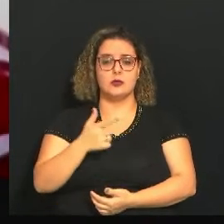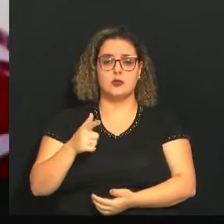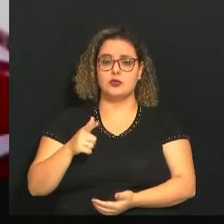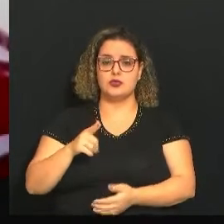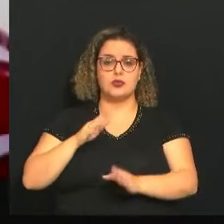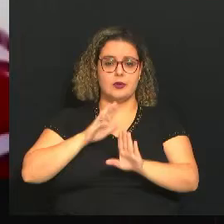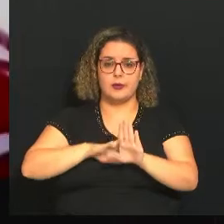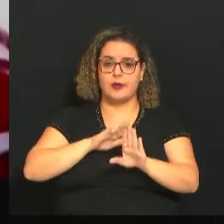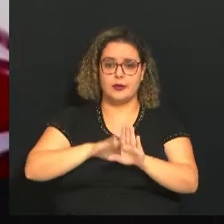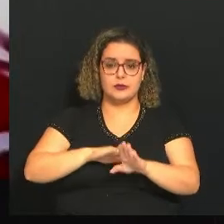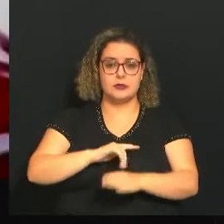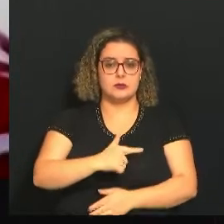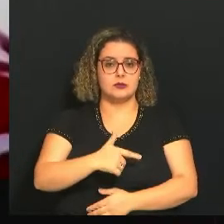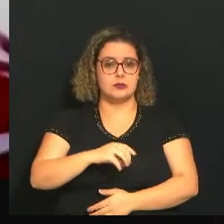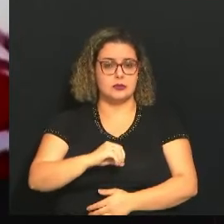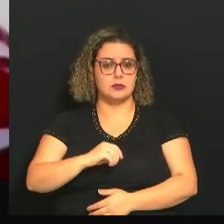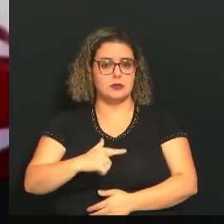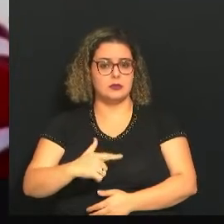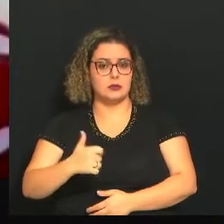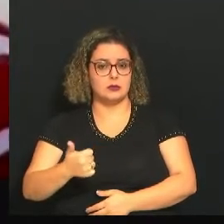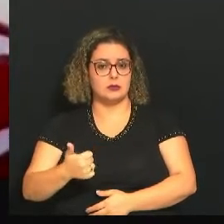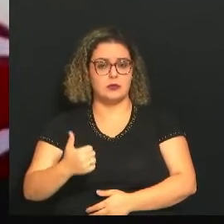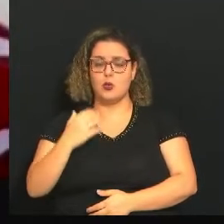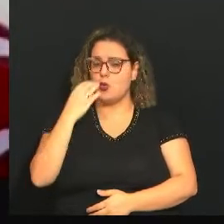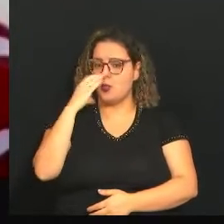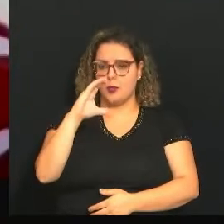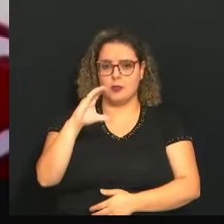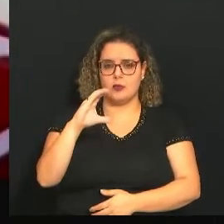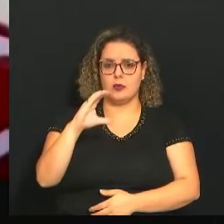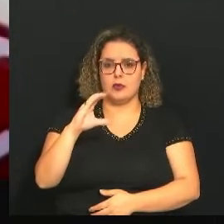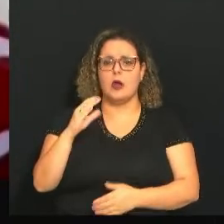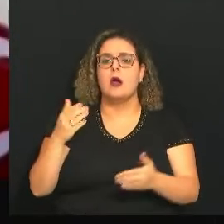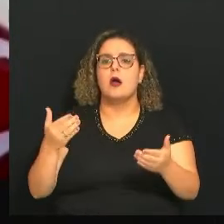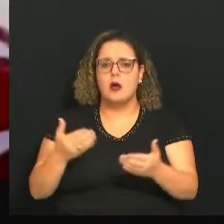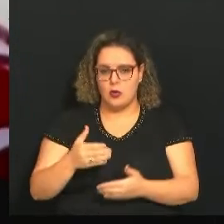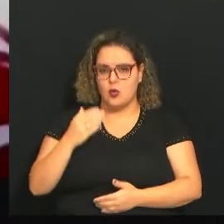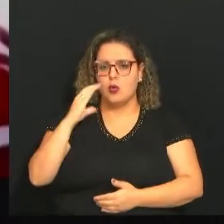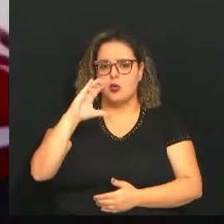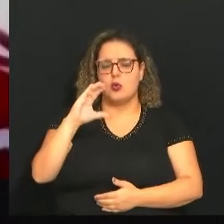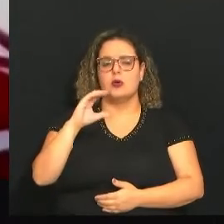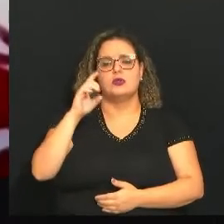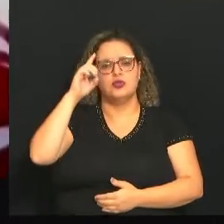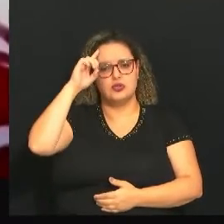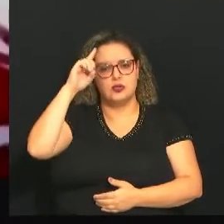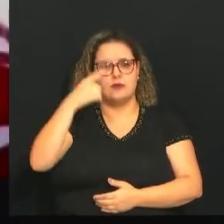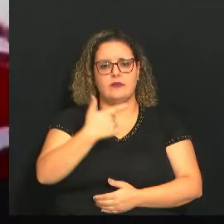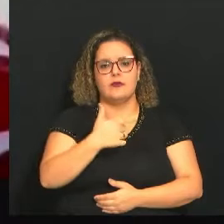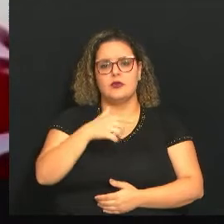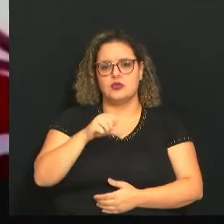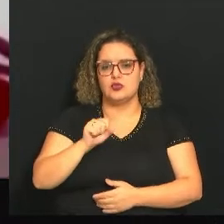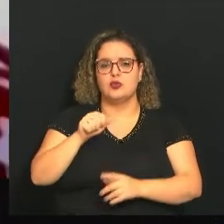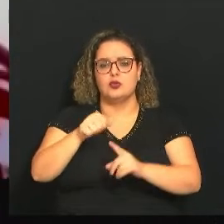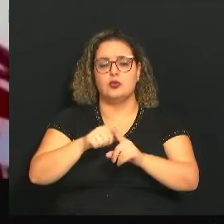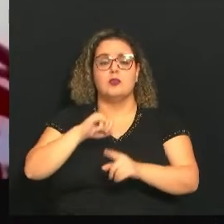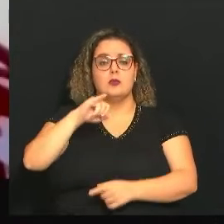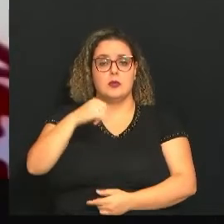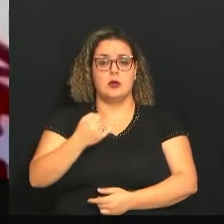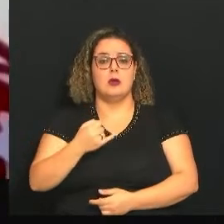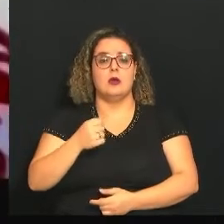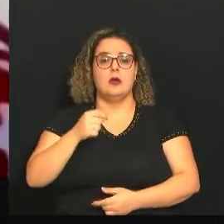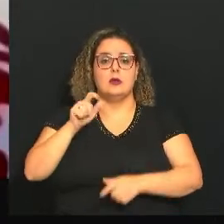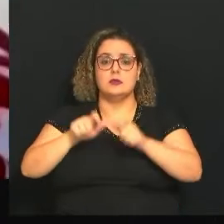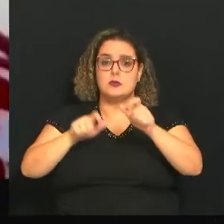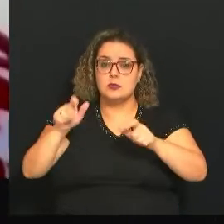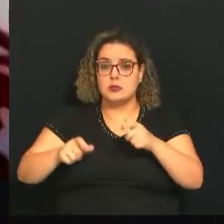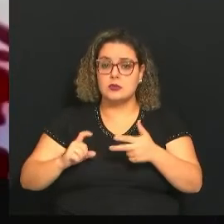2021 ainda publicada, ela foi publicada agora, dia 28 de janeiro. Mas o pessoal lá do governo, do